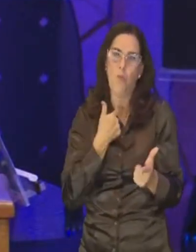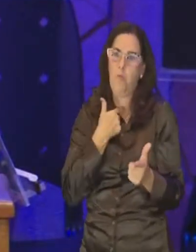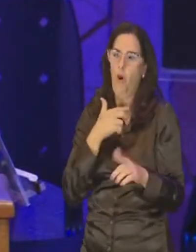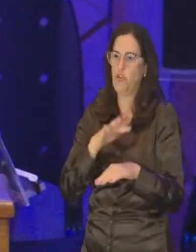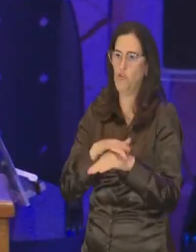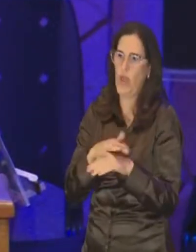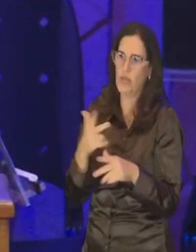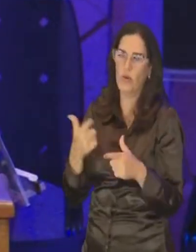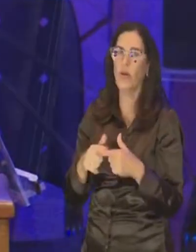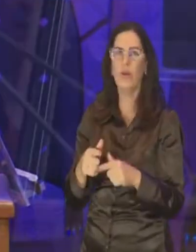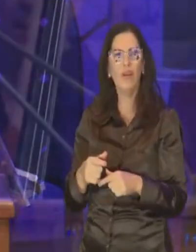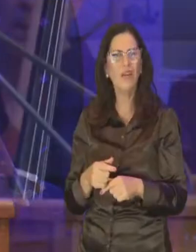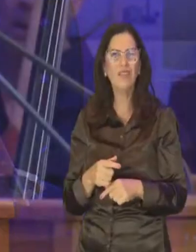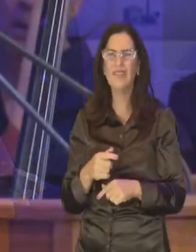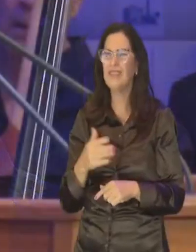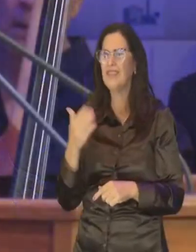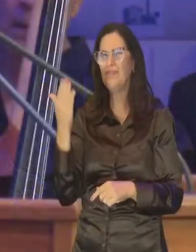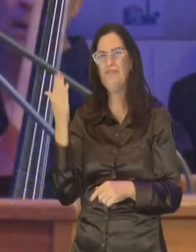não é bíblico.